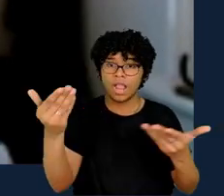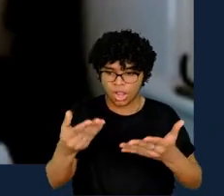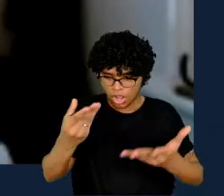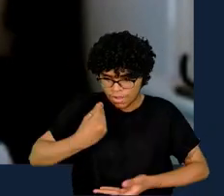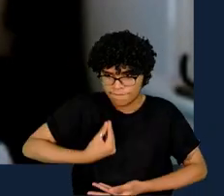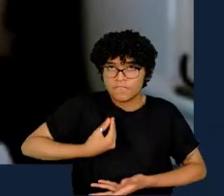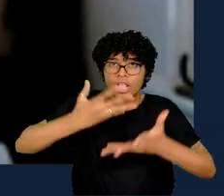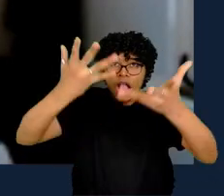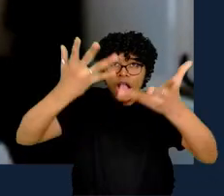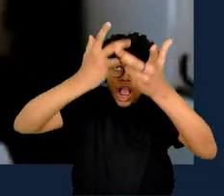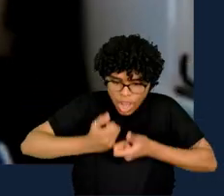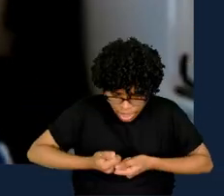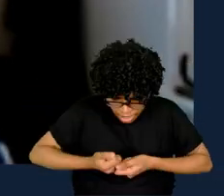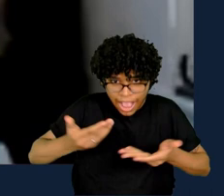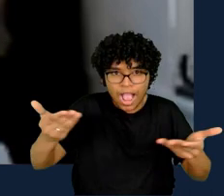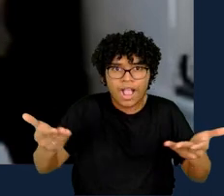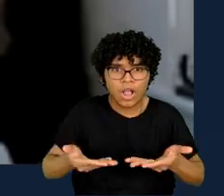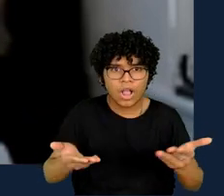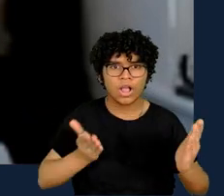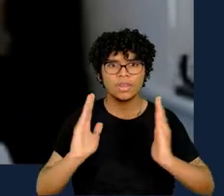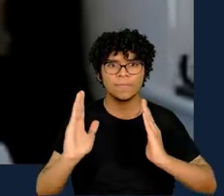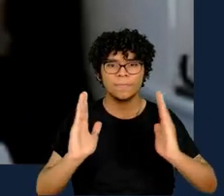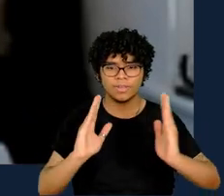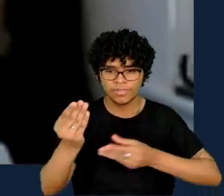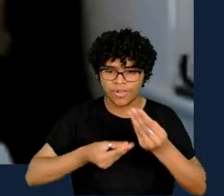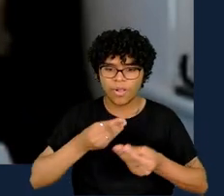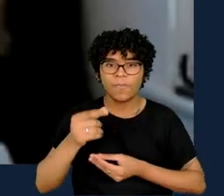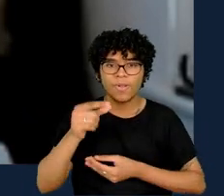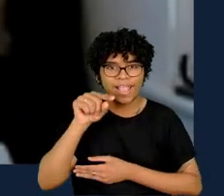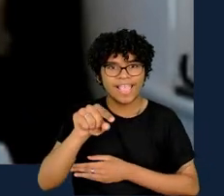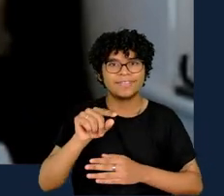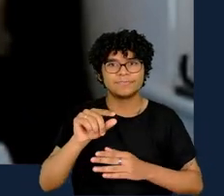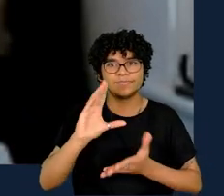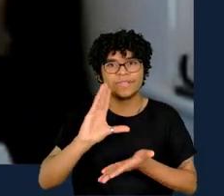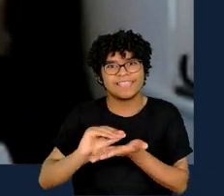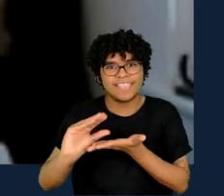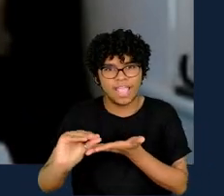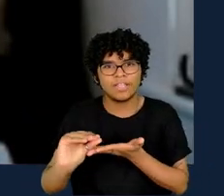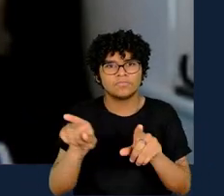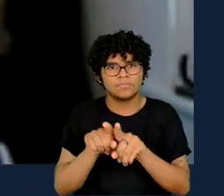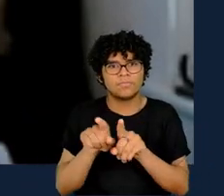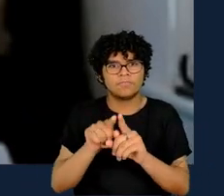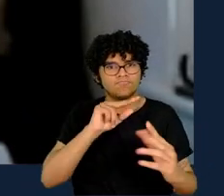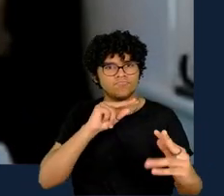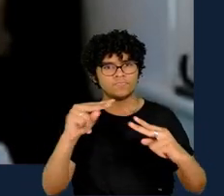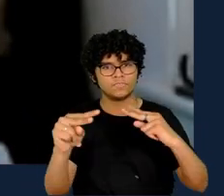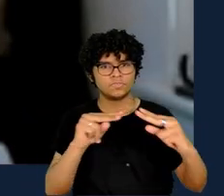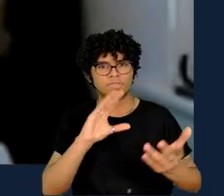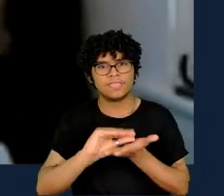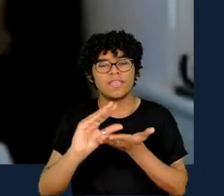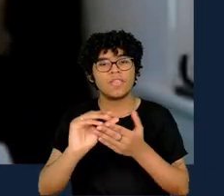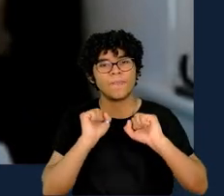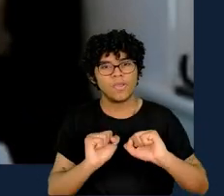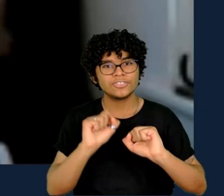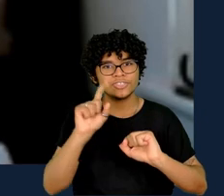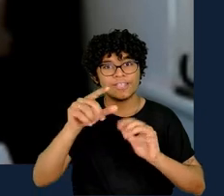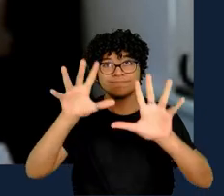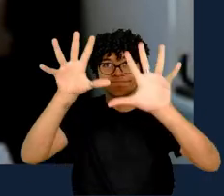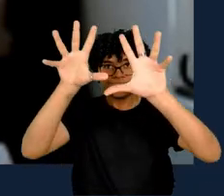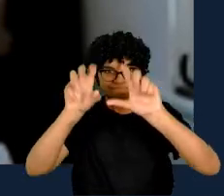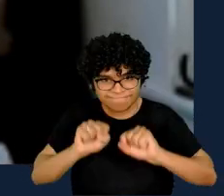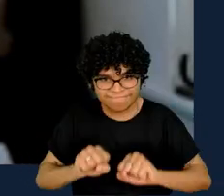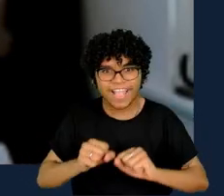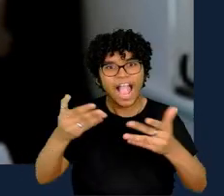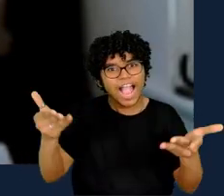trazê-las para o presente. É isso que eu acho que os dados e a visualização de dados pode fazer, trazer para o chão firme essa